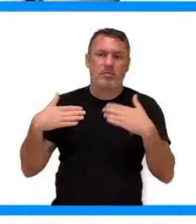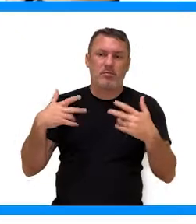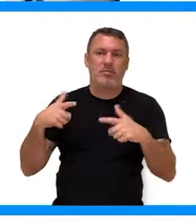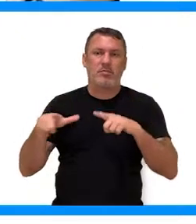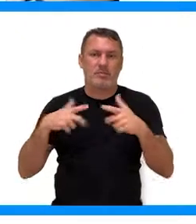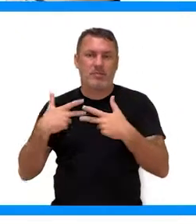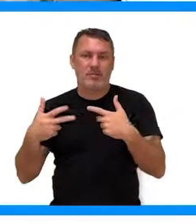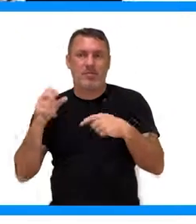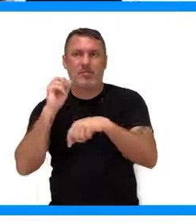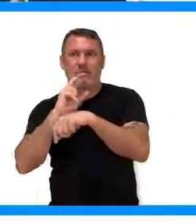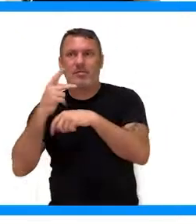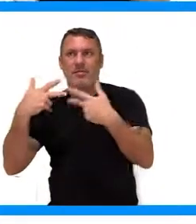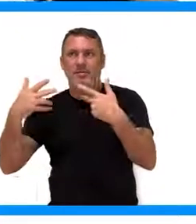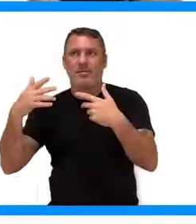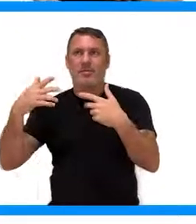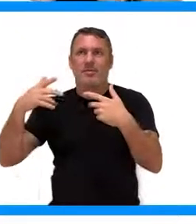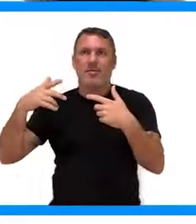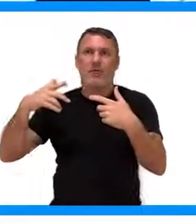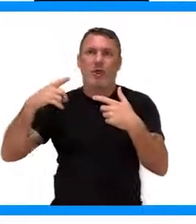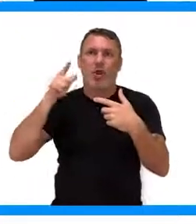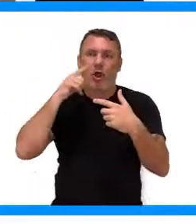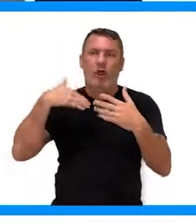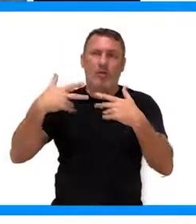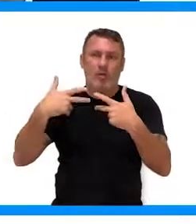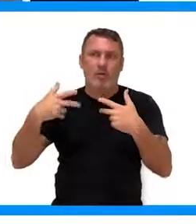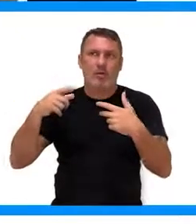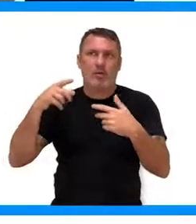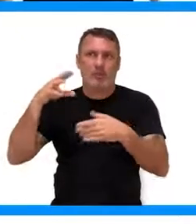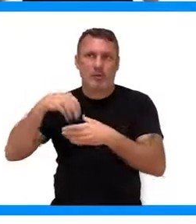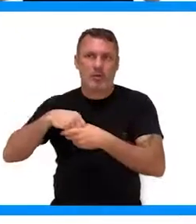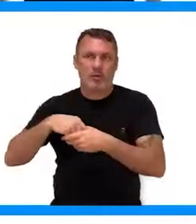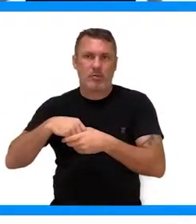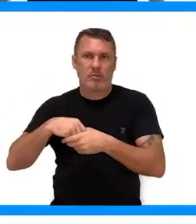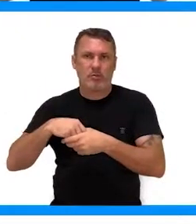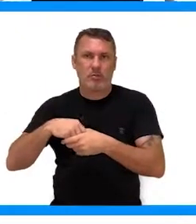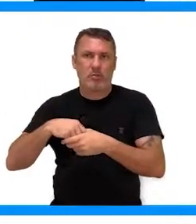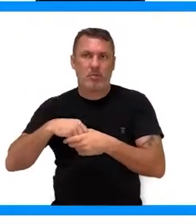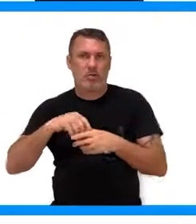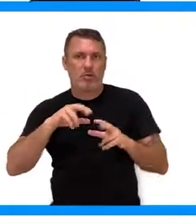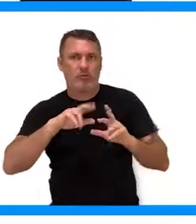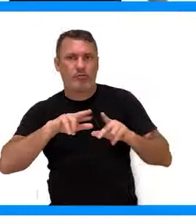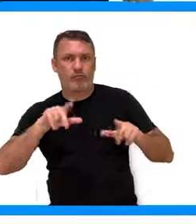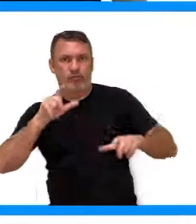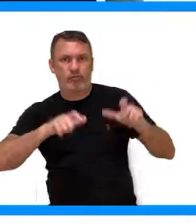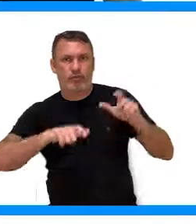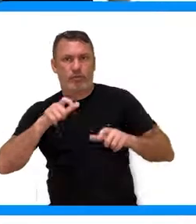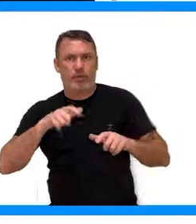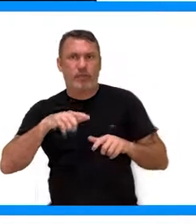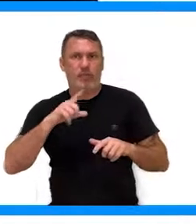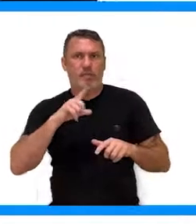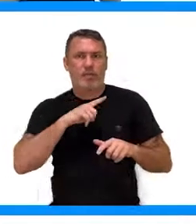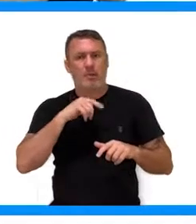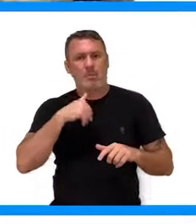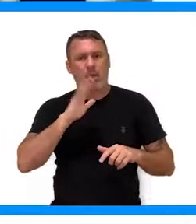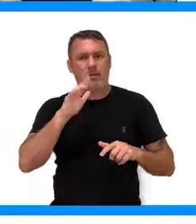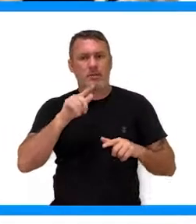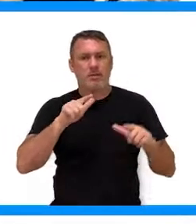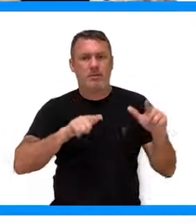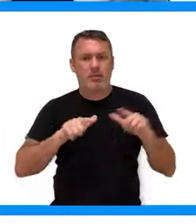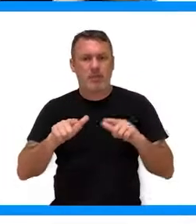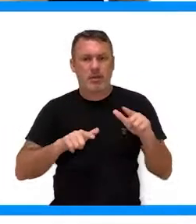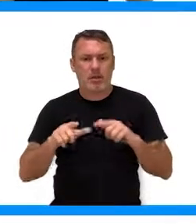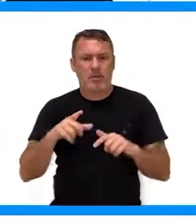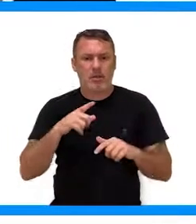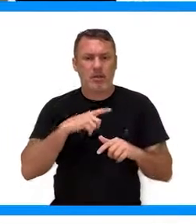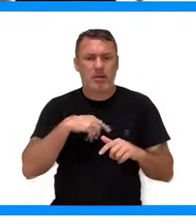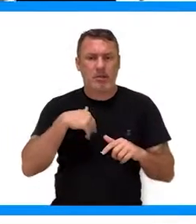interno, tem uma produção diversificada, gera mais trabalho,